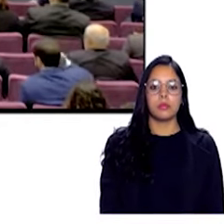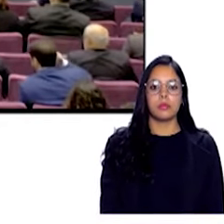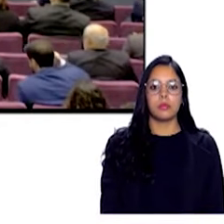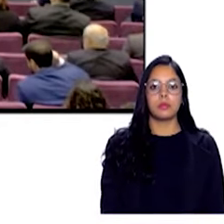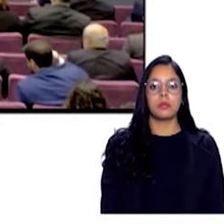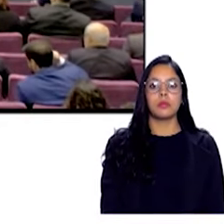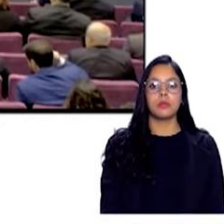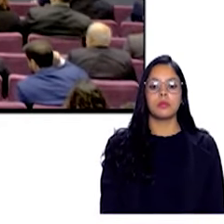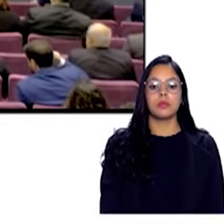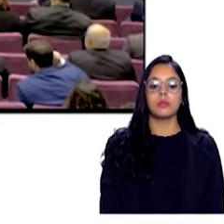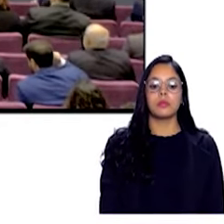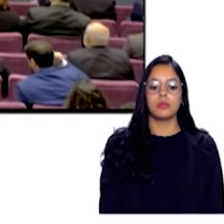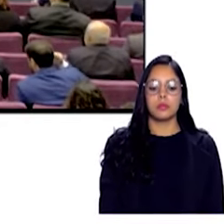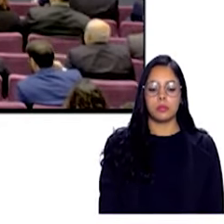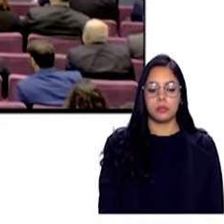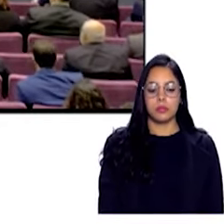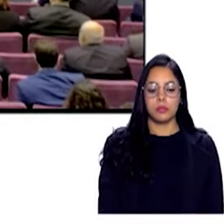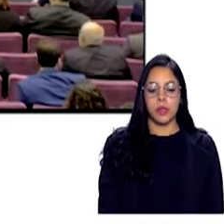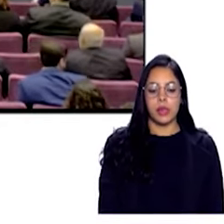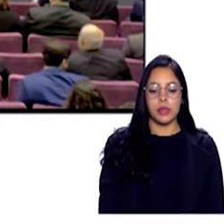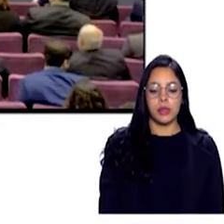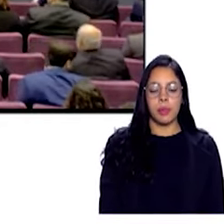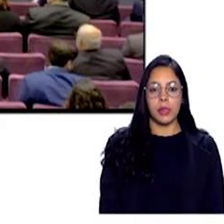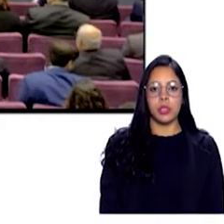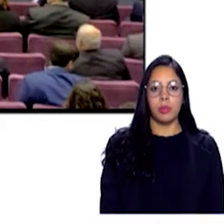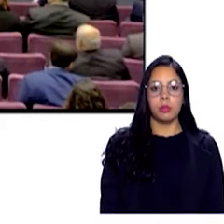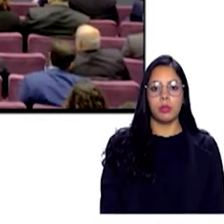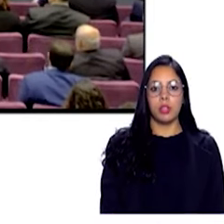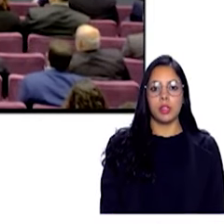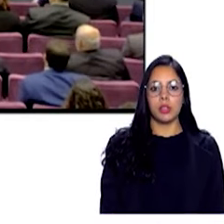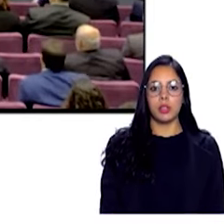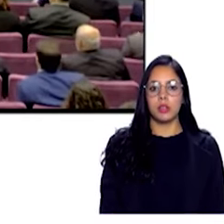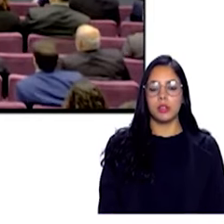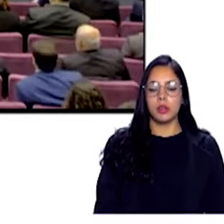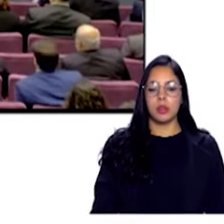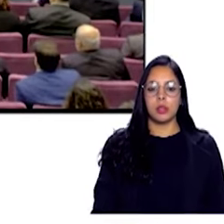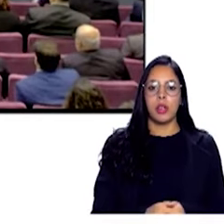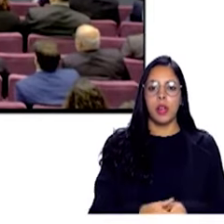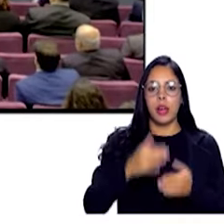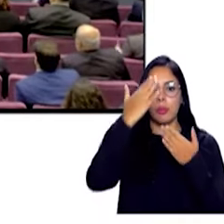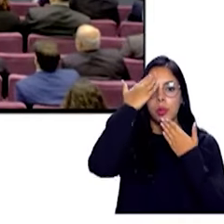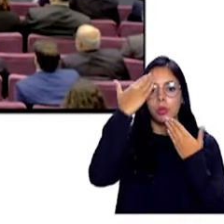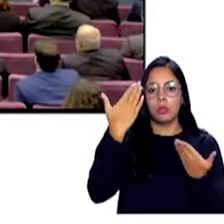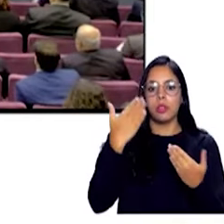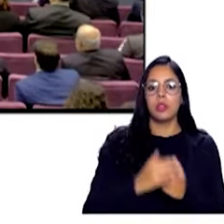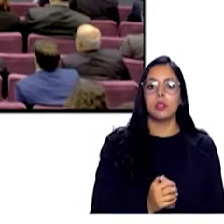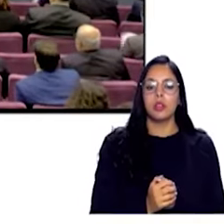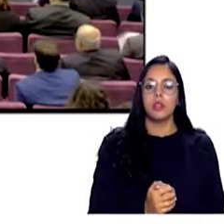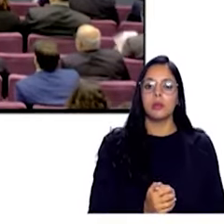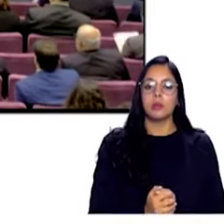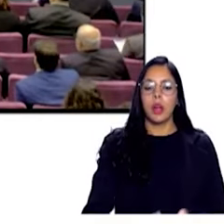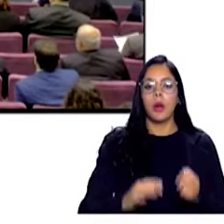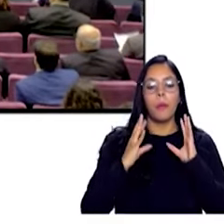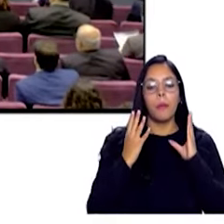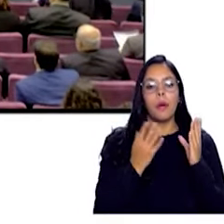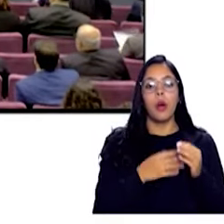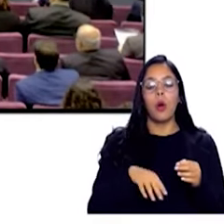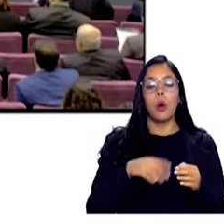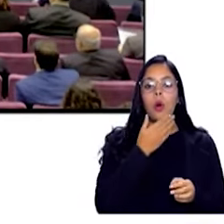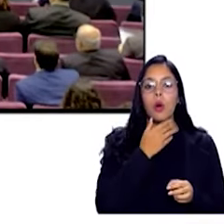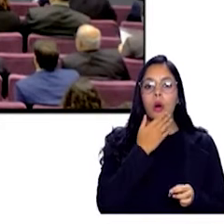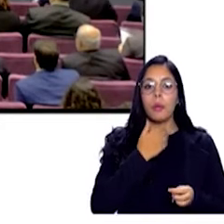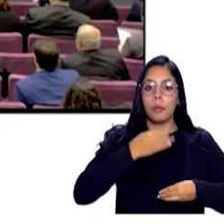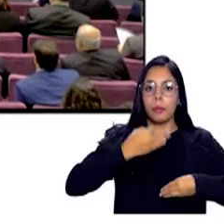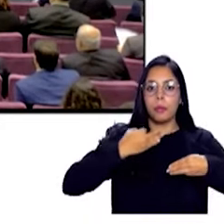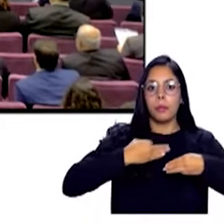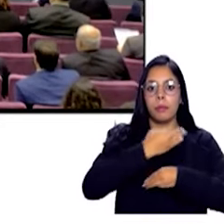Obrigado agradecemos então o professor e Dr Marino que nos brindou com as características essenciais